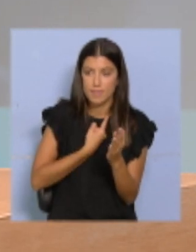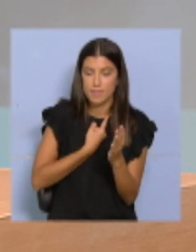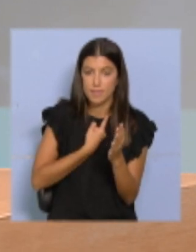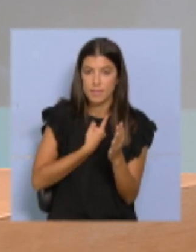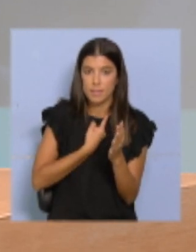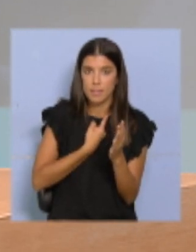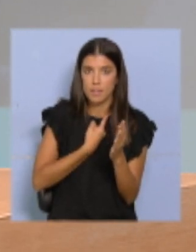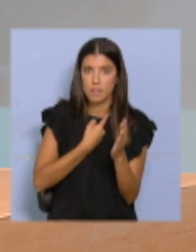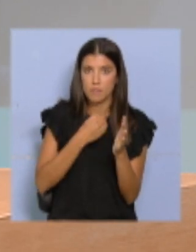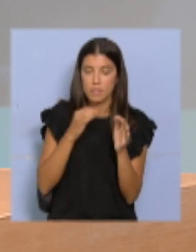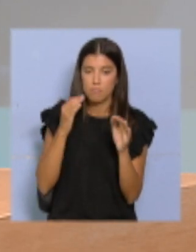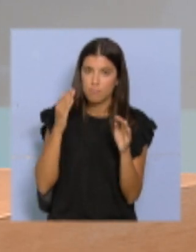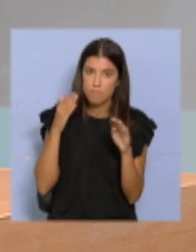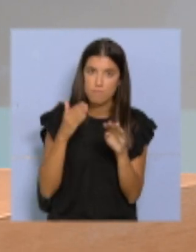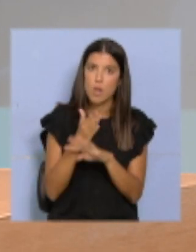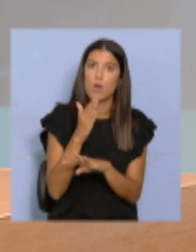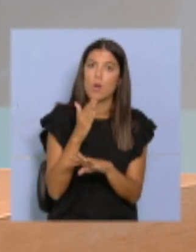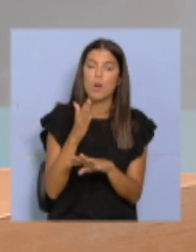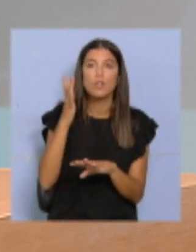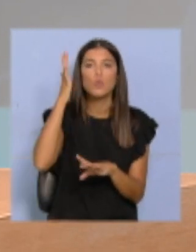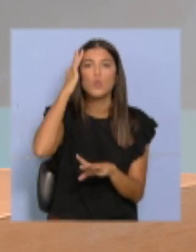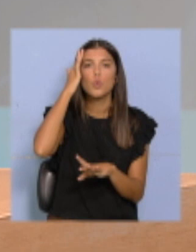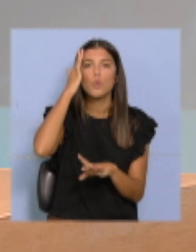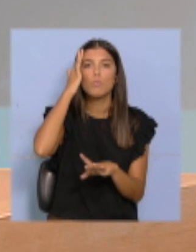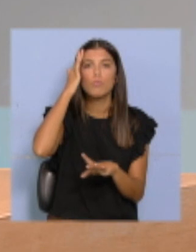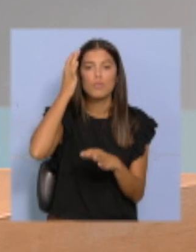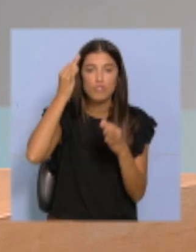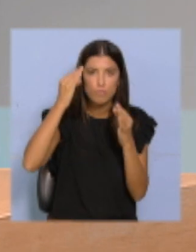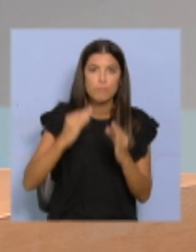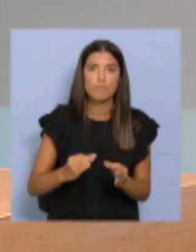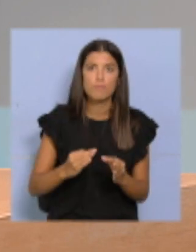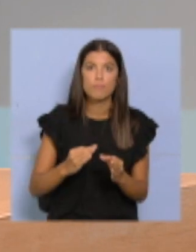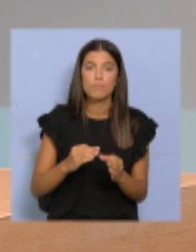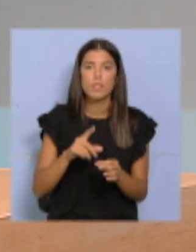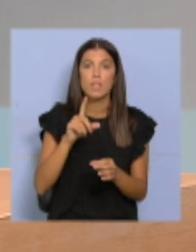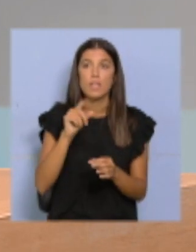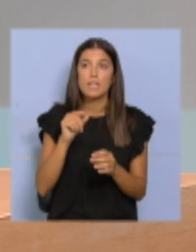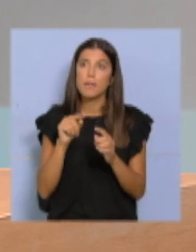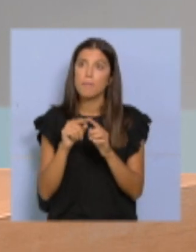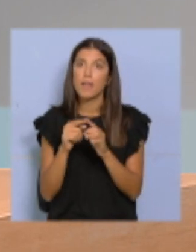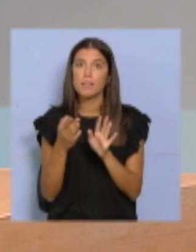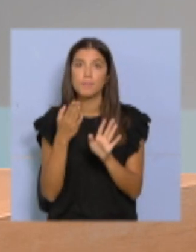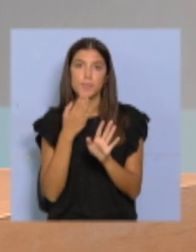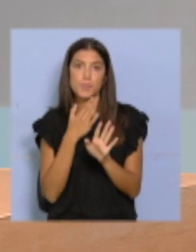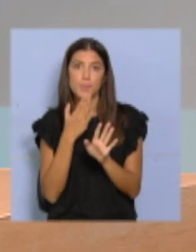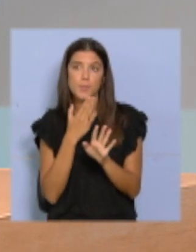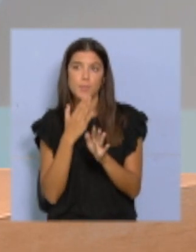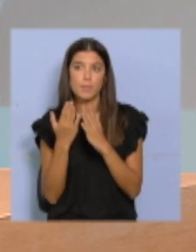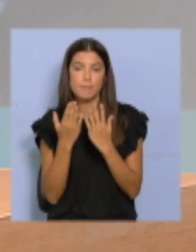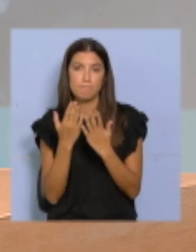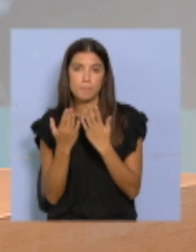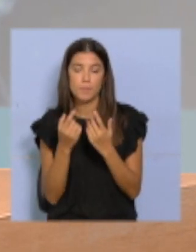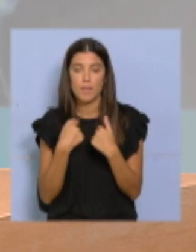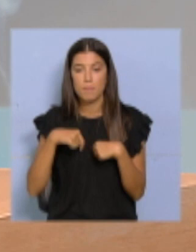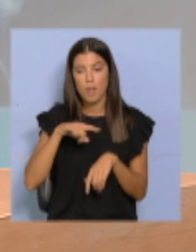naquilo que são as questões dos números e precisa naquilo que são as medidas. Para nós é muito difícil,